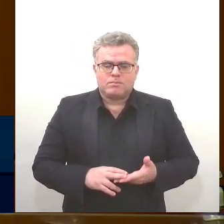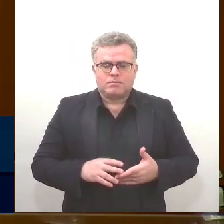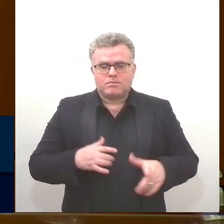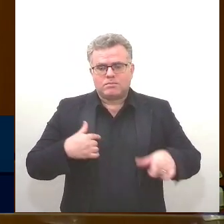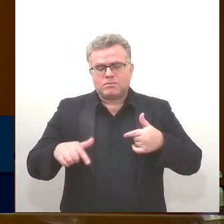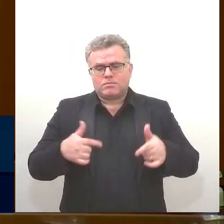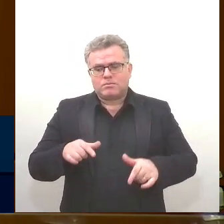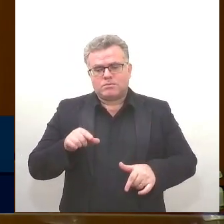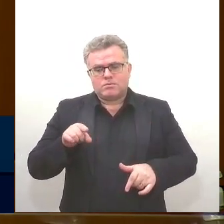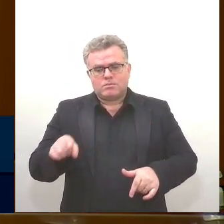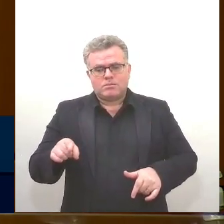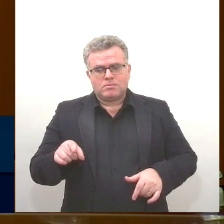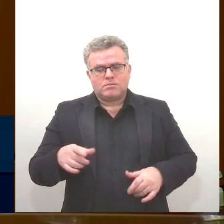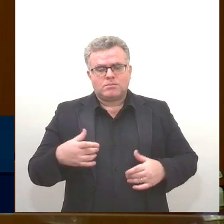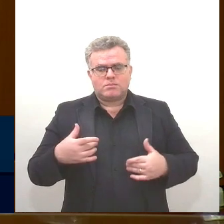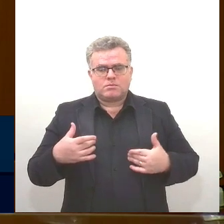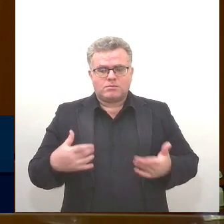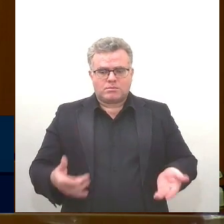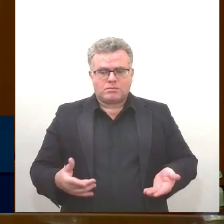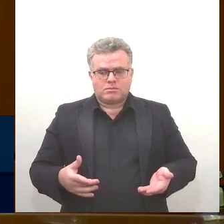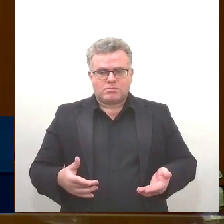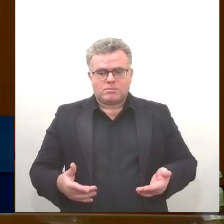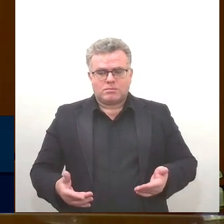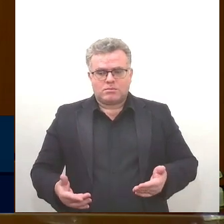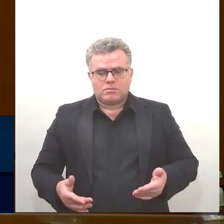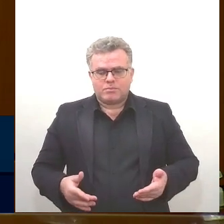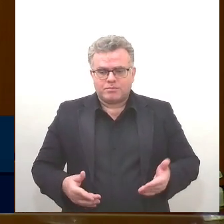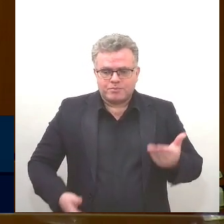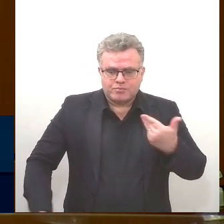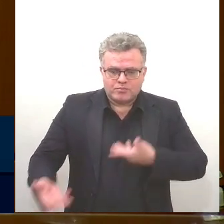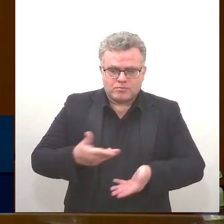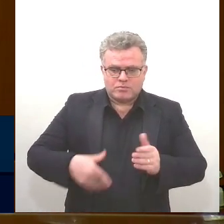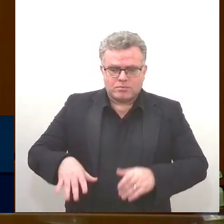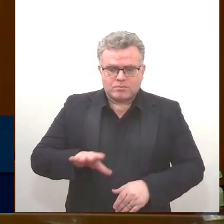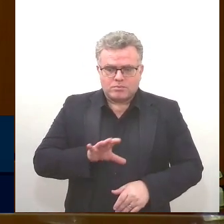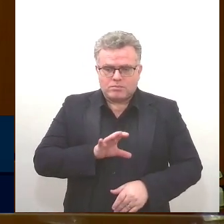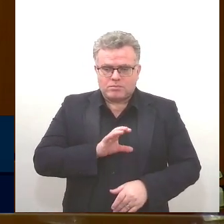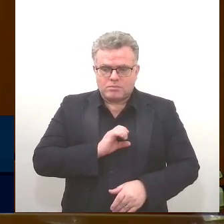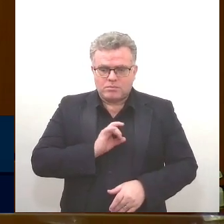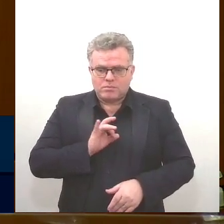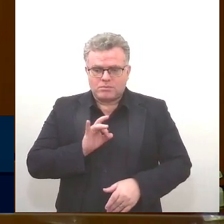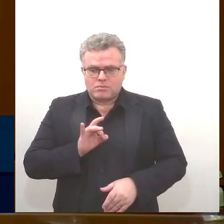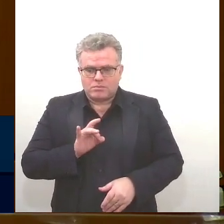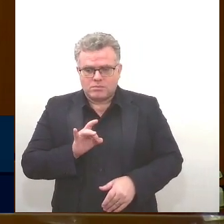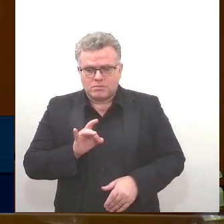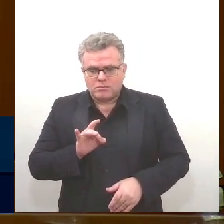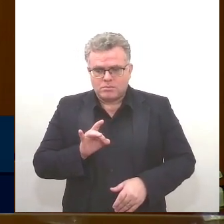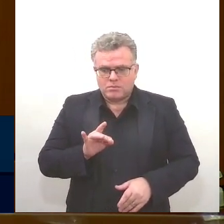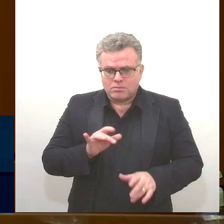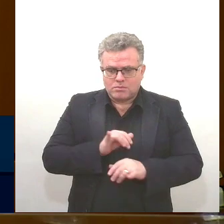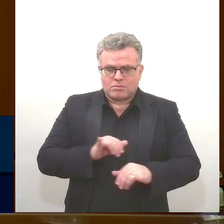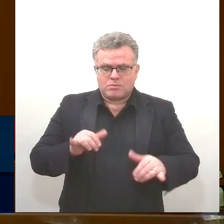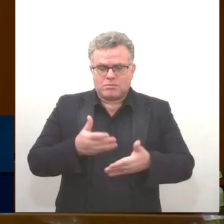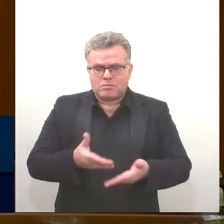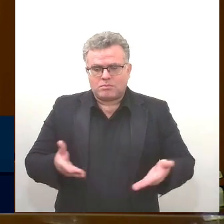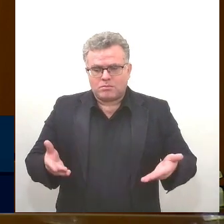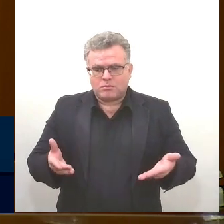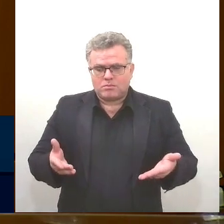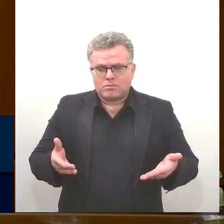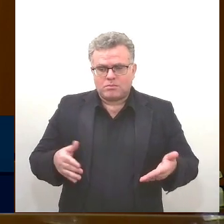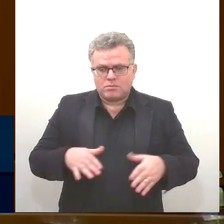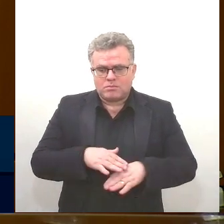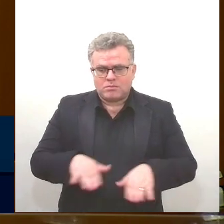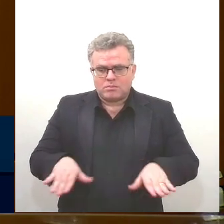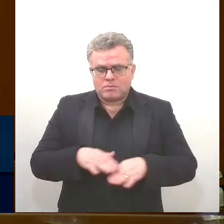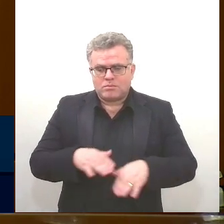nós com muito amor com muito respeito era isso que eu tinha para dizer ô por